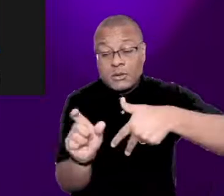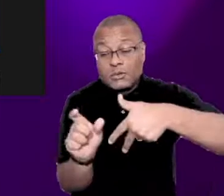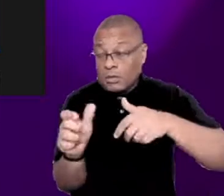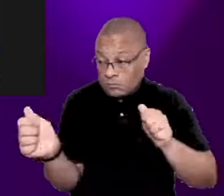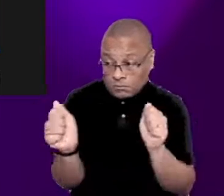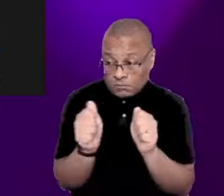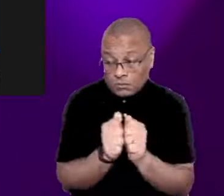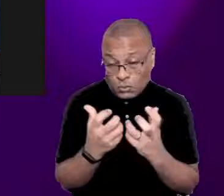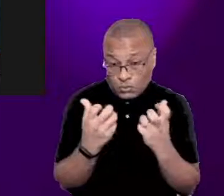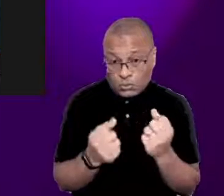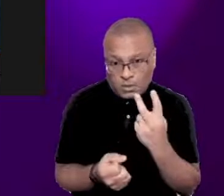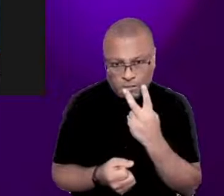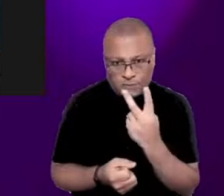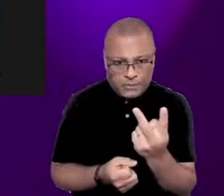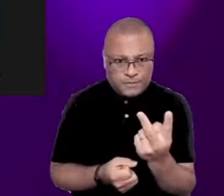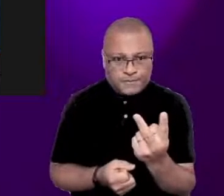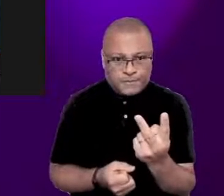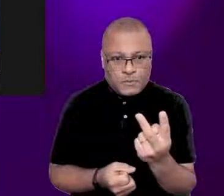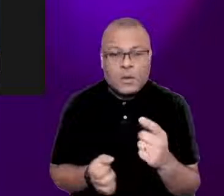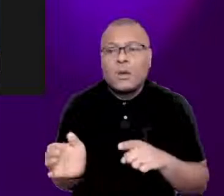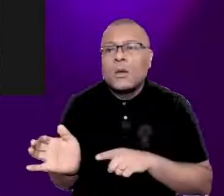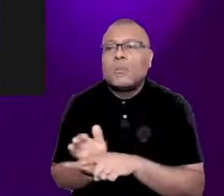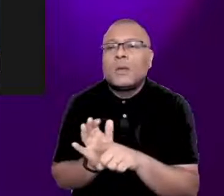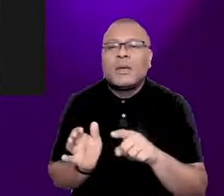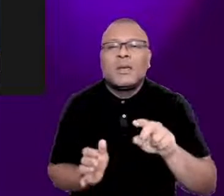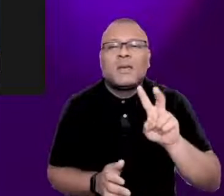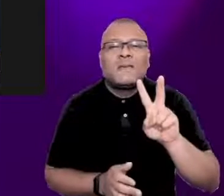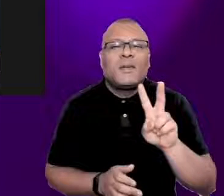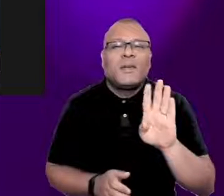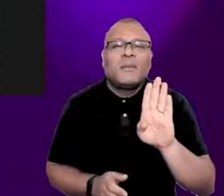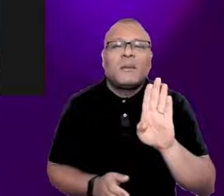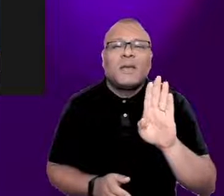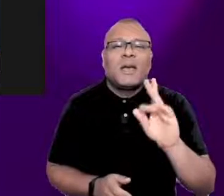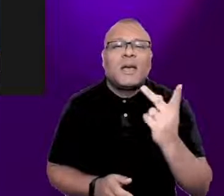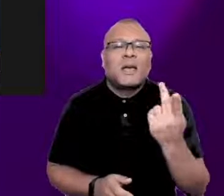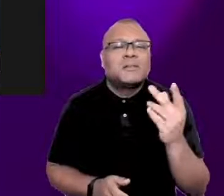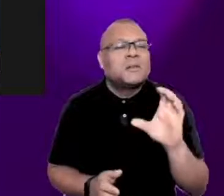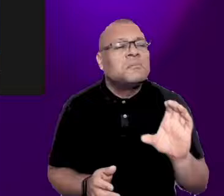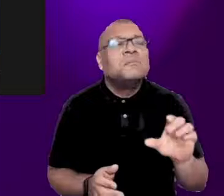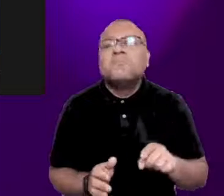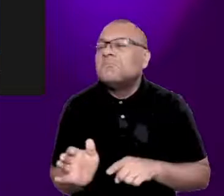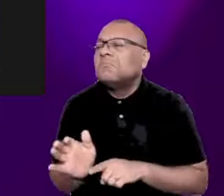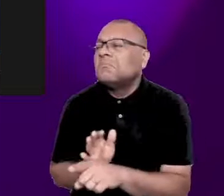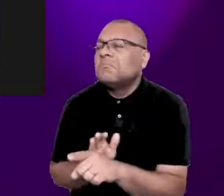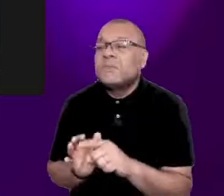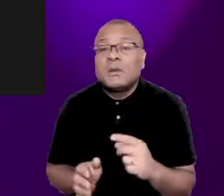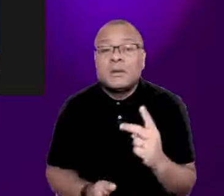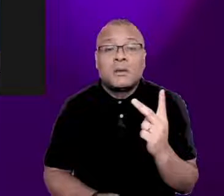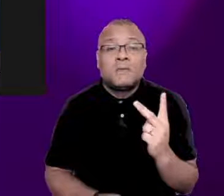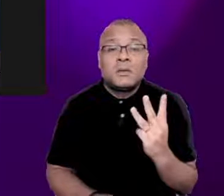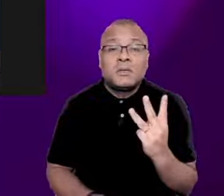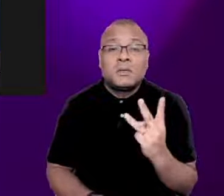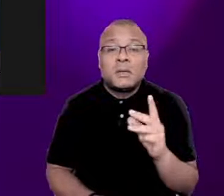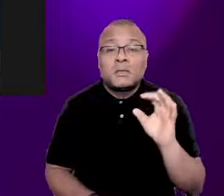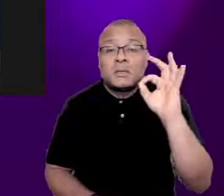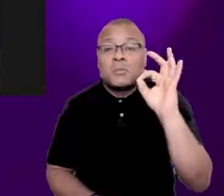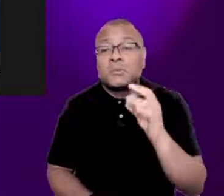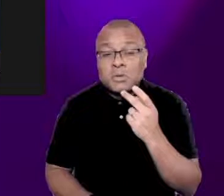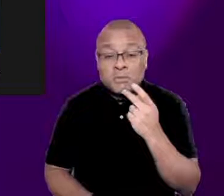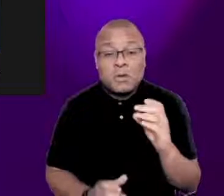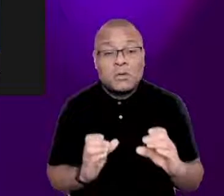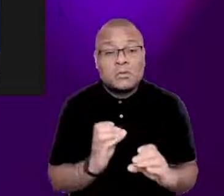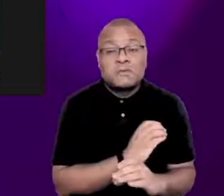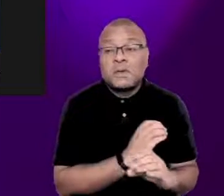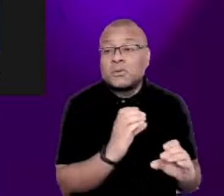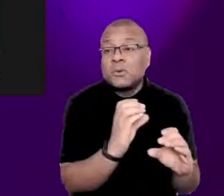bordo. Observem que quando a gente pergunta o que é VBHC na sua organização, somente 23% falaram de desfechos